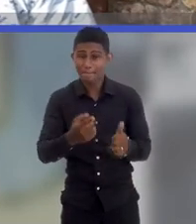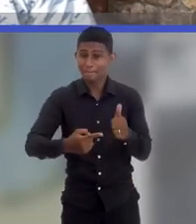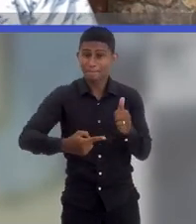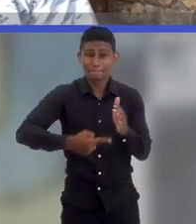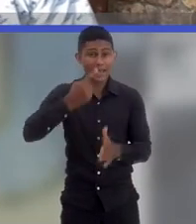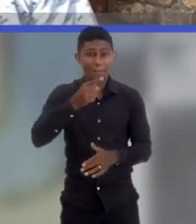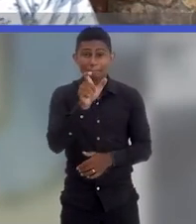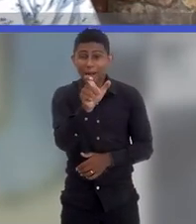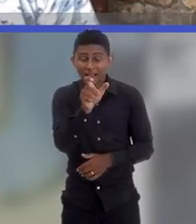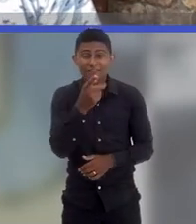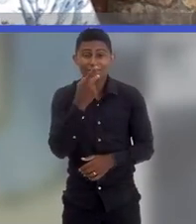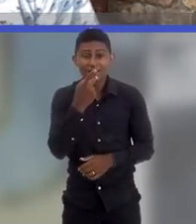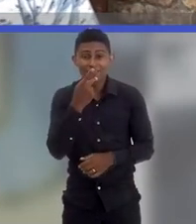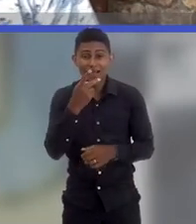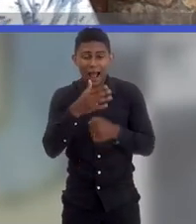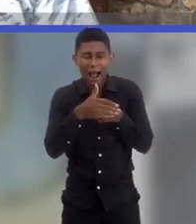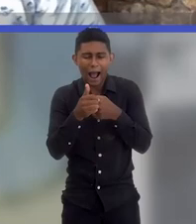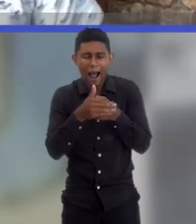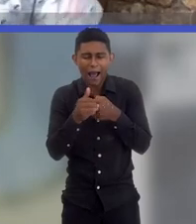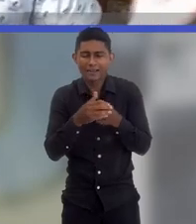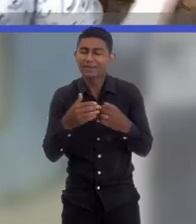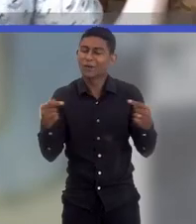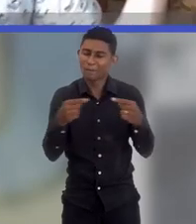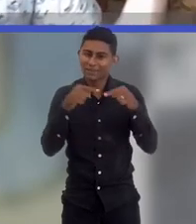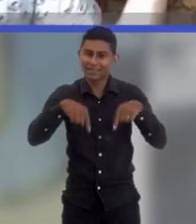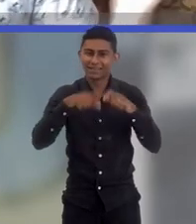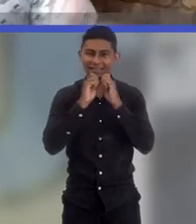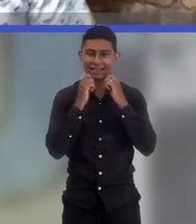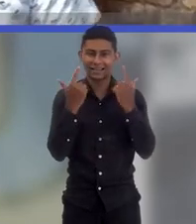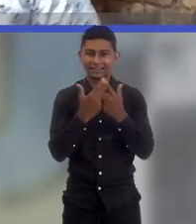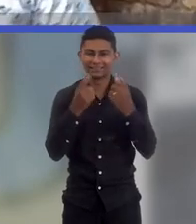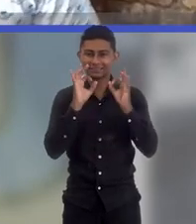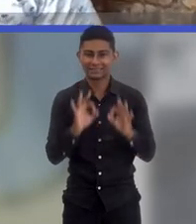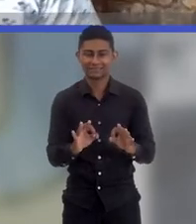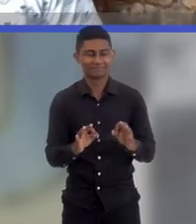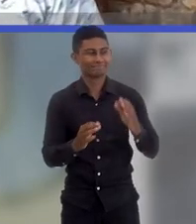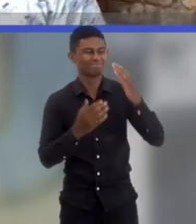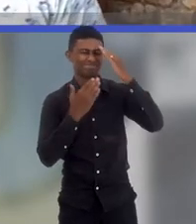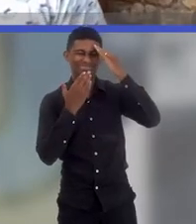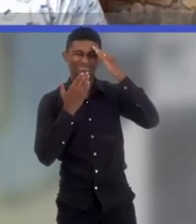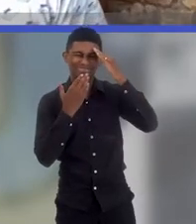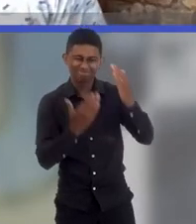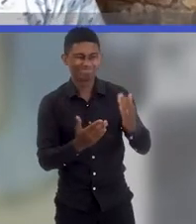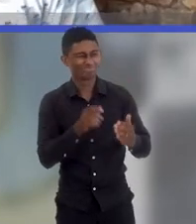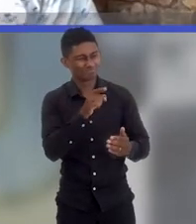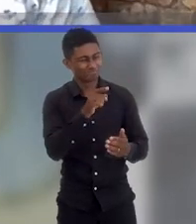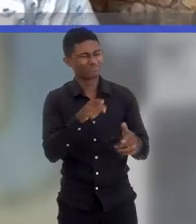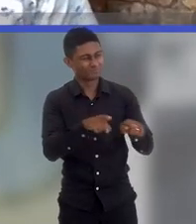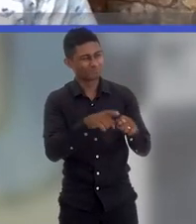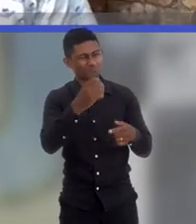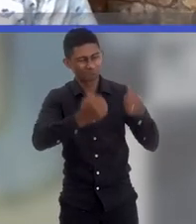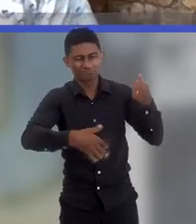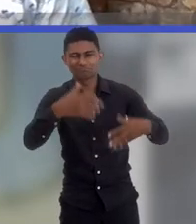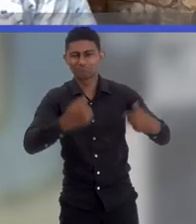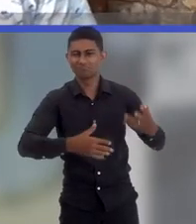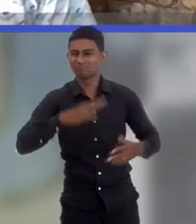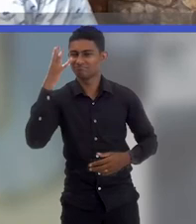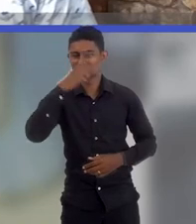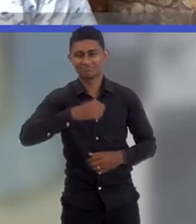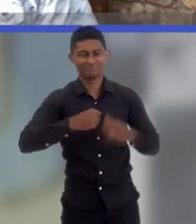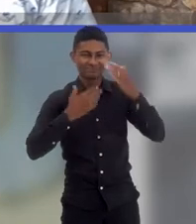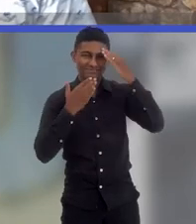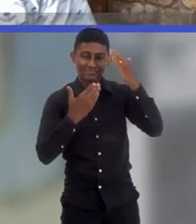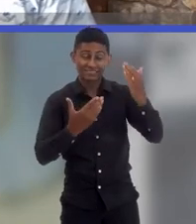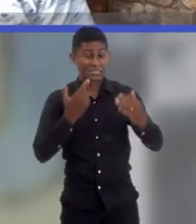que primeira palavra falar carinho, ela já é da TV Alerj junto com a gente. Obrigado, Cláudia. Lindas suas palavras também.